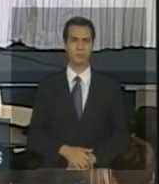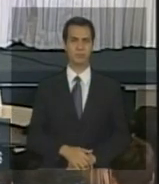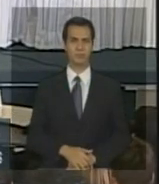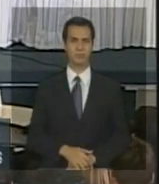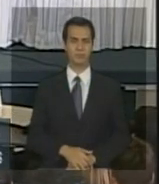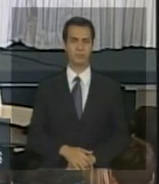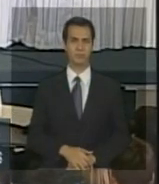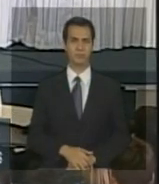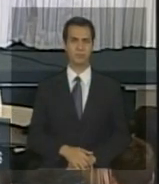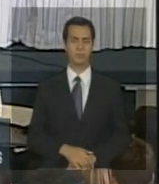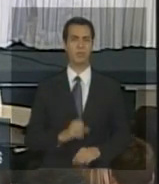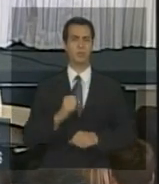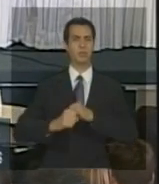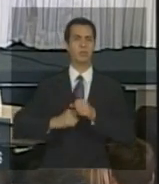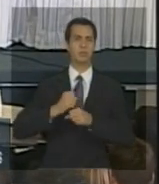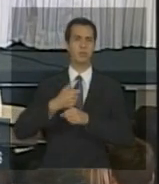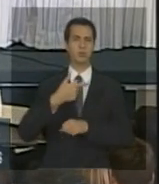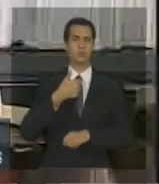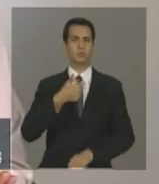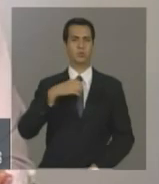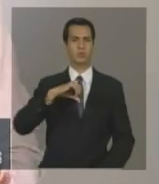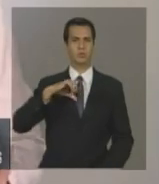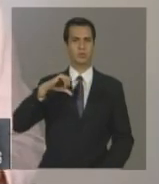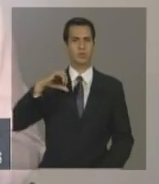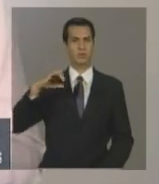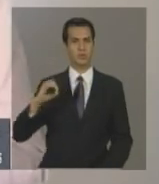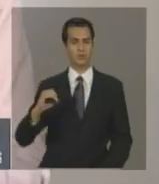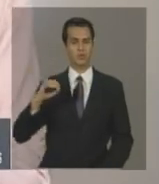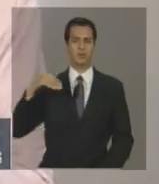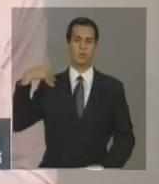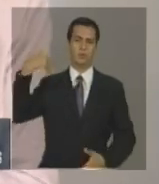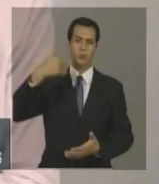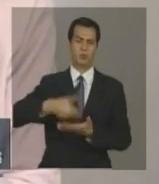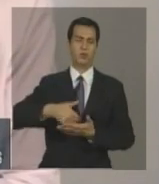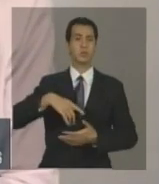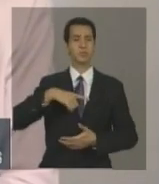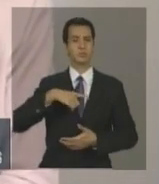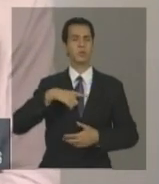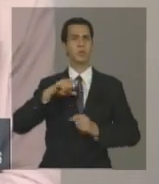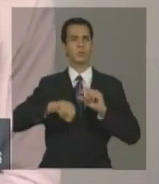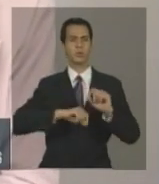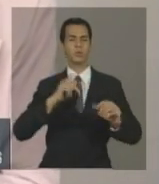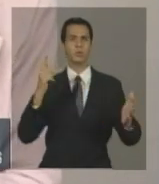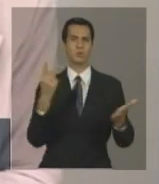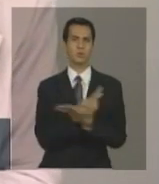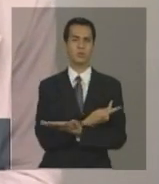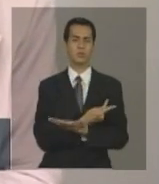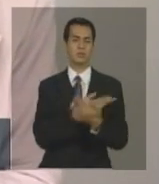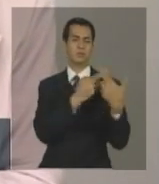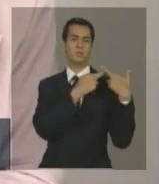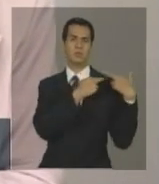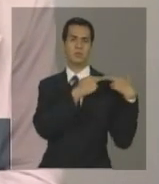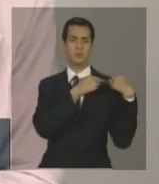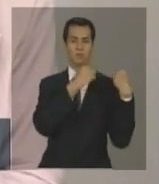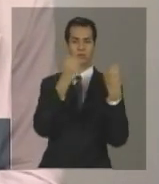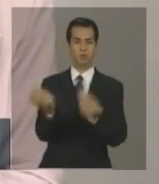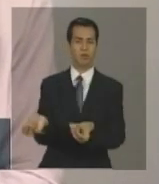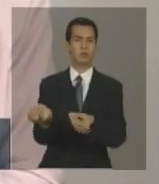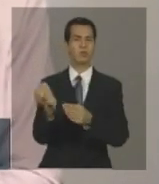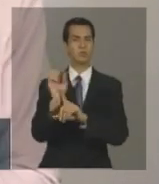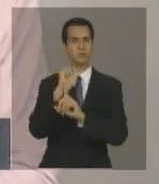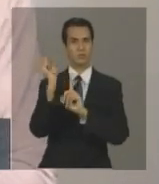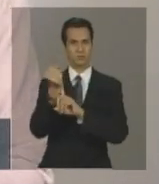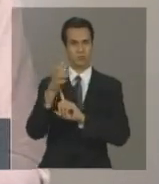dos anos 90, nós observamos uma transferência de responsabilidade à sociedade,